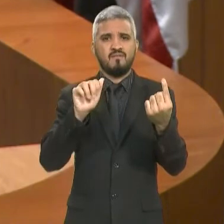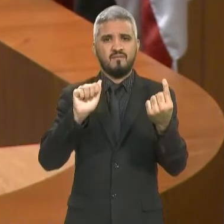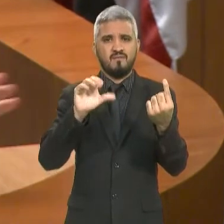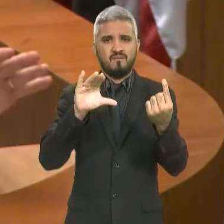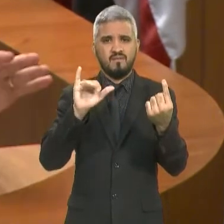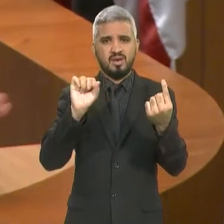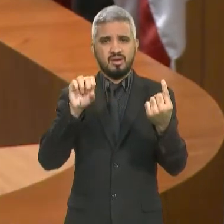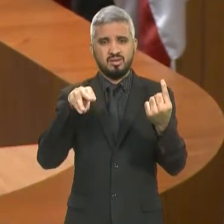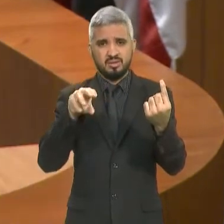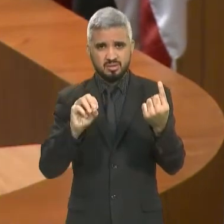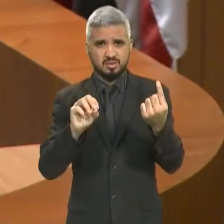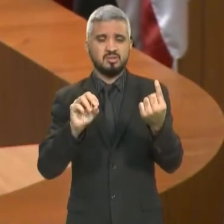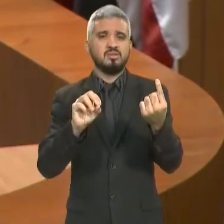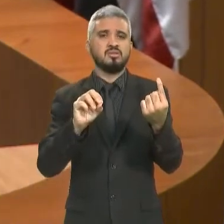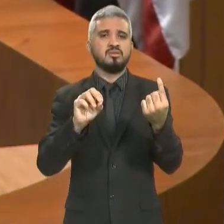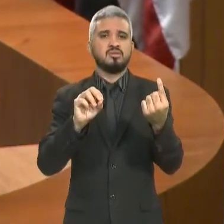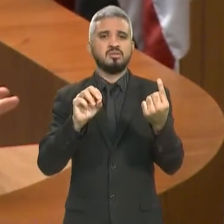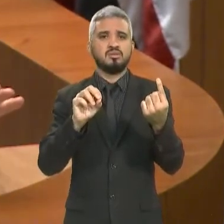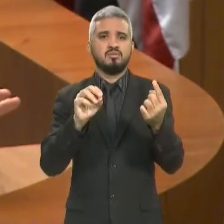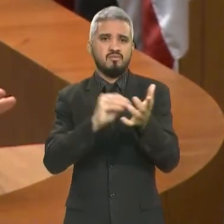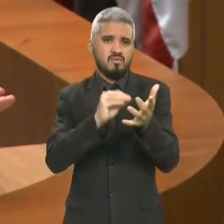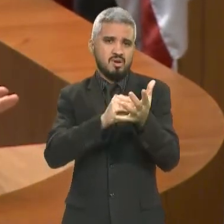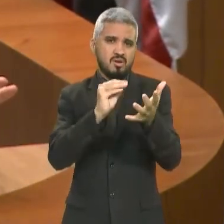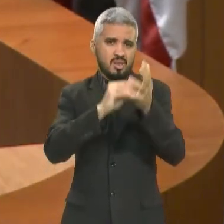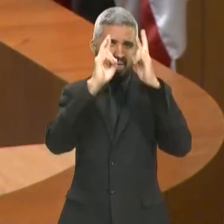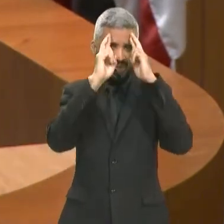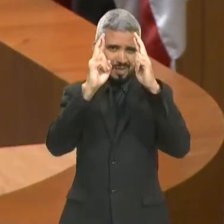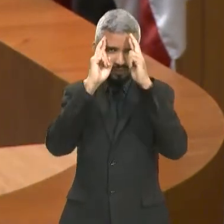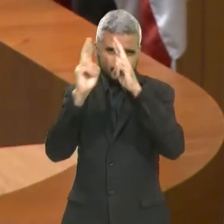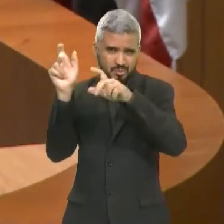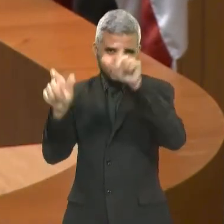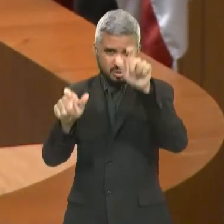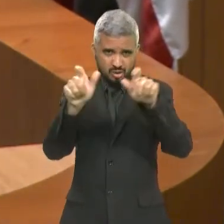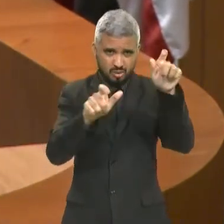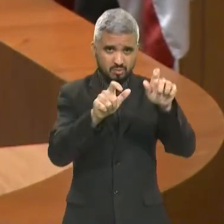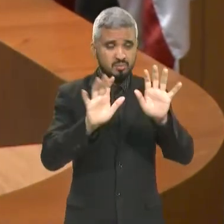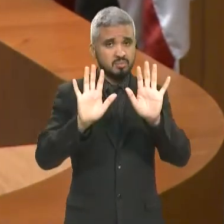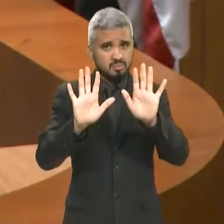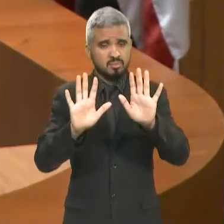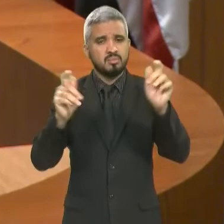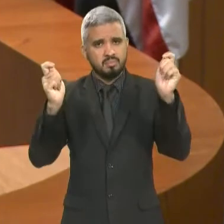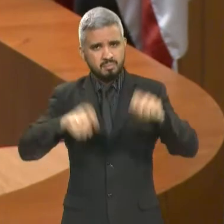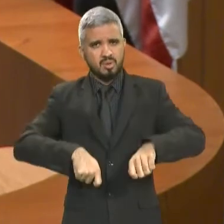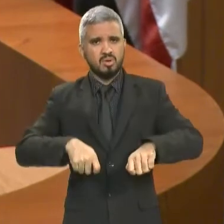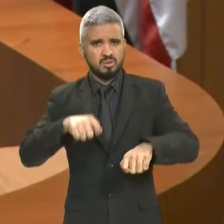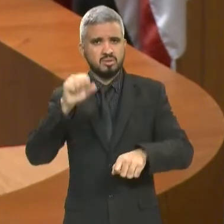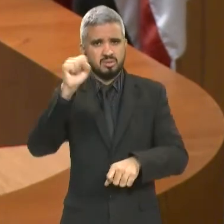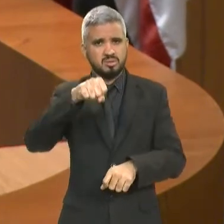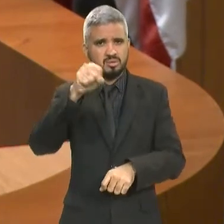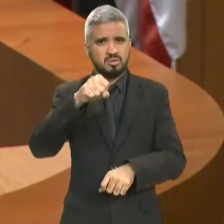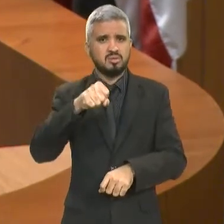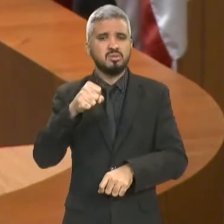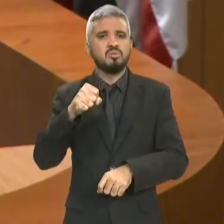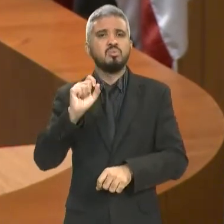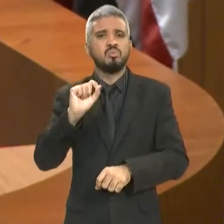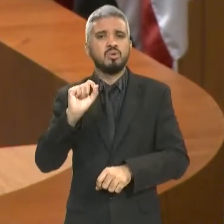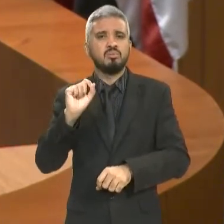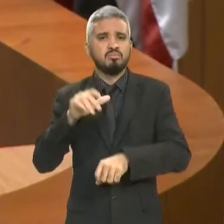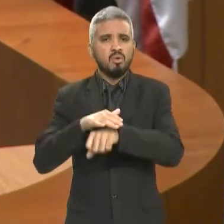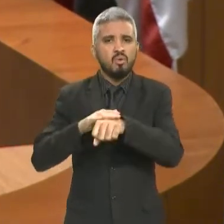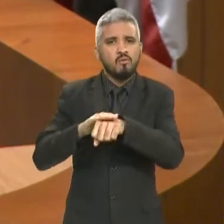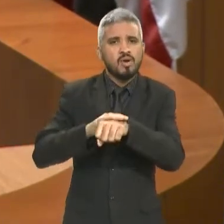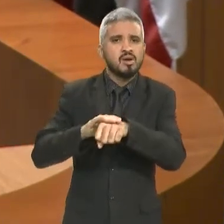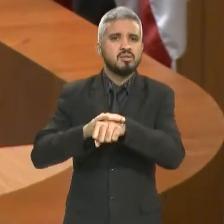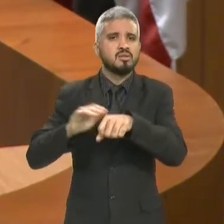às diferenças do outro lado, mas a gente pode conviver com quem pensa diferente. Ontem eu encontrei um senhor no